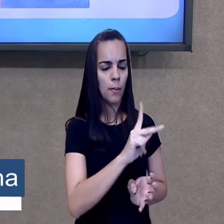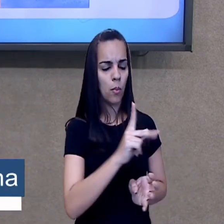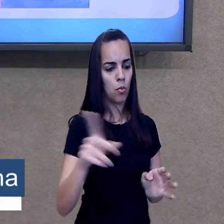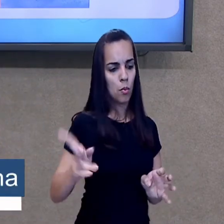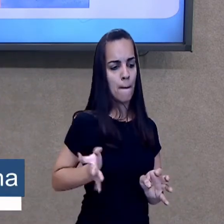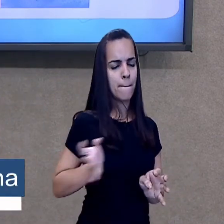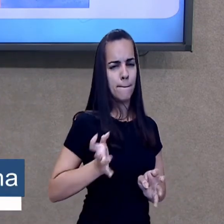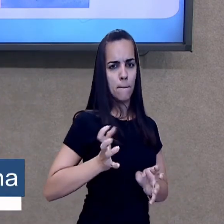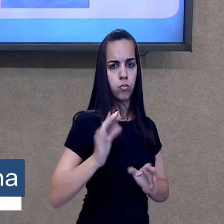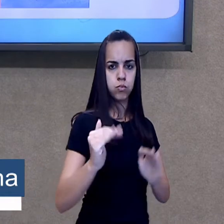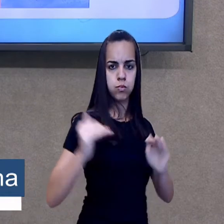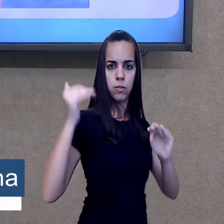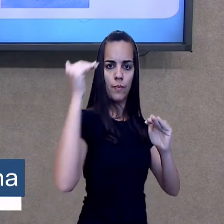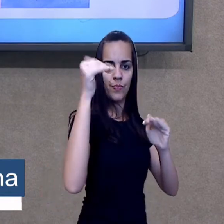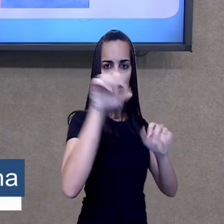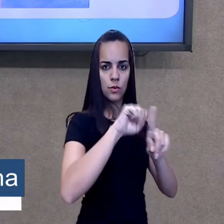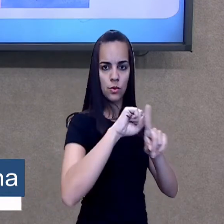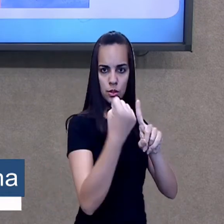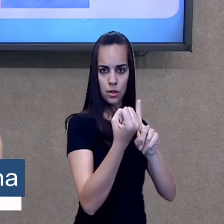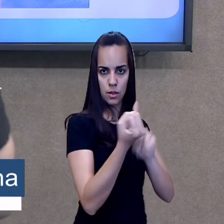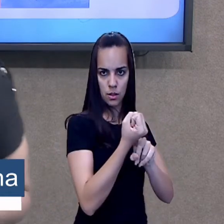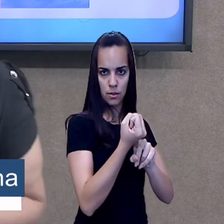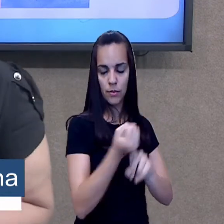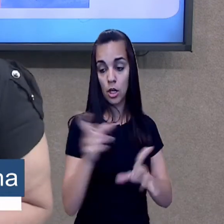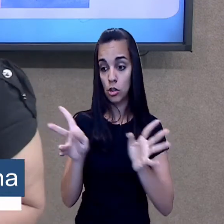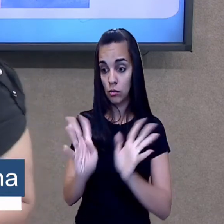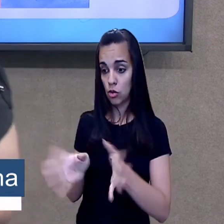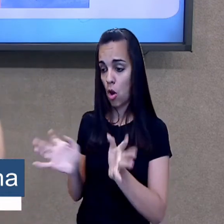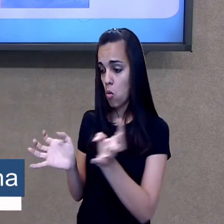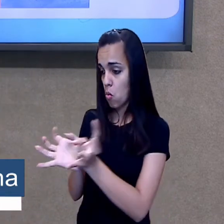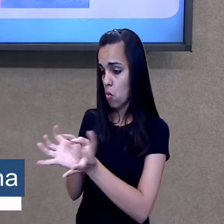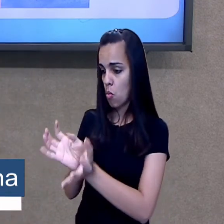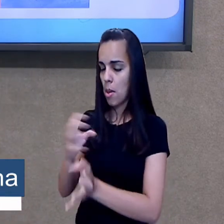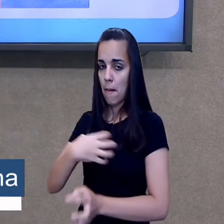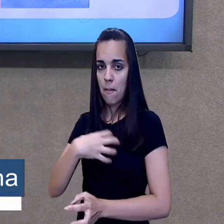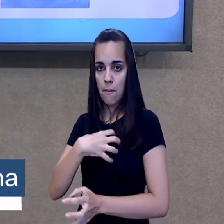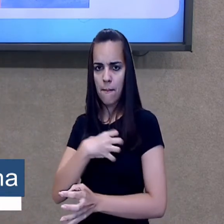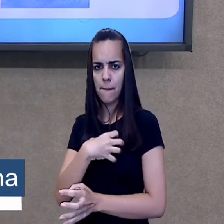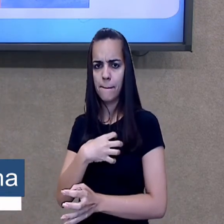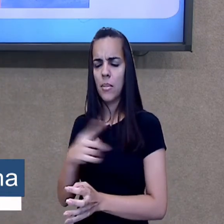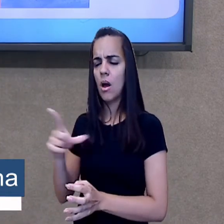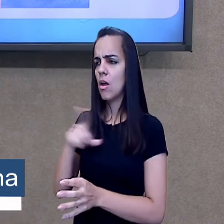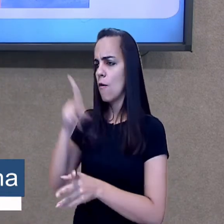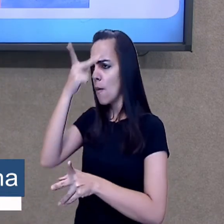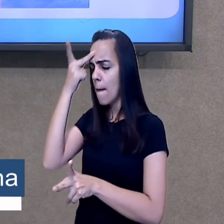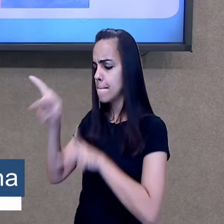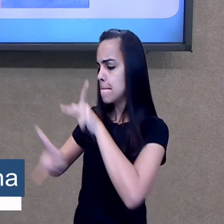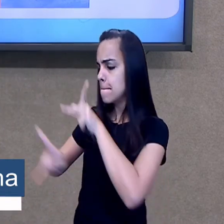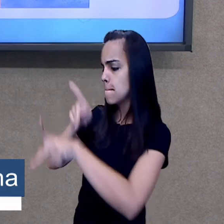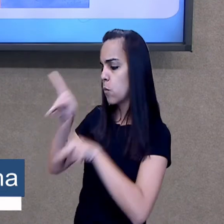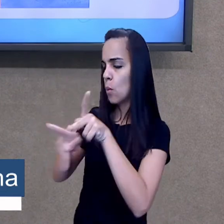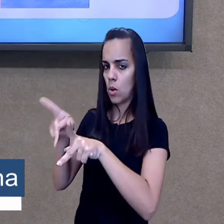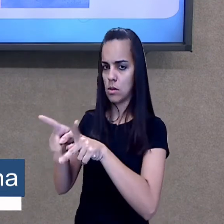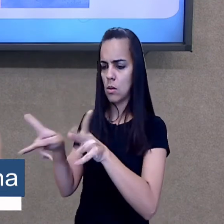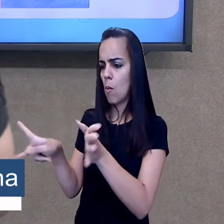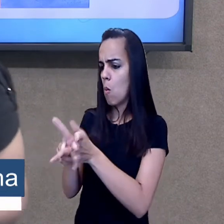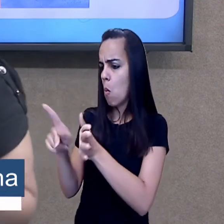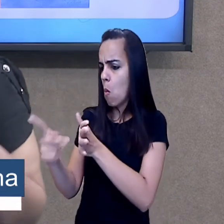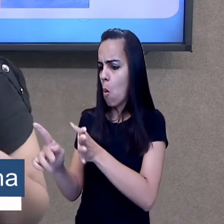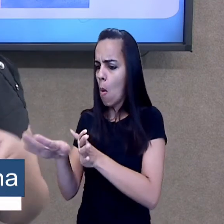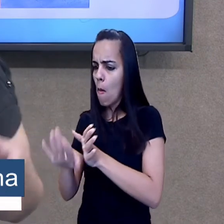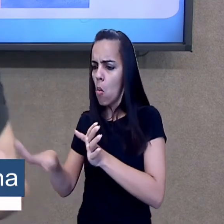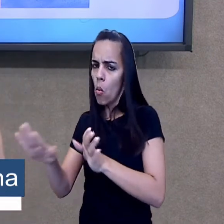elitista. Já a Conjuração Baiana tinha como caráter popular. Na Bahia, falava-se